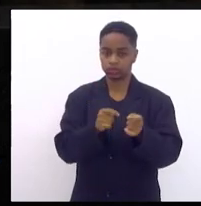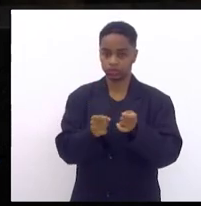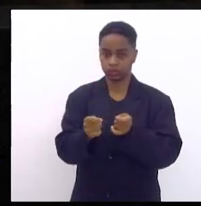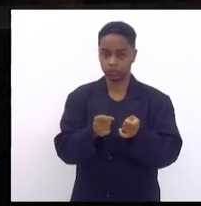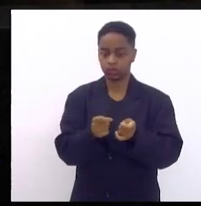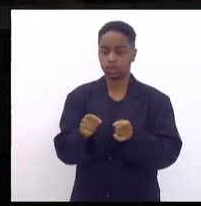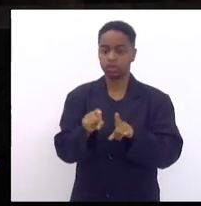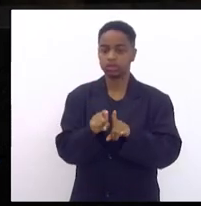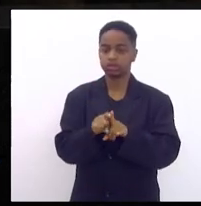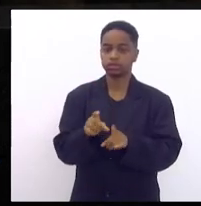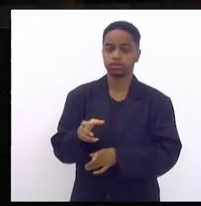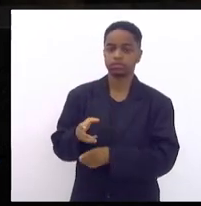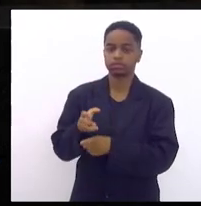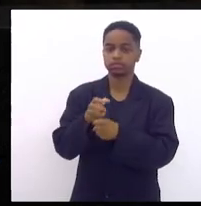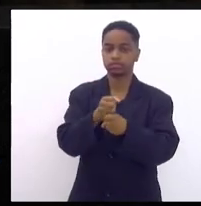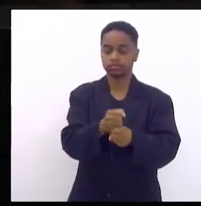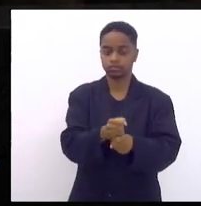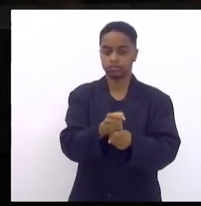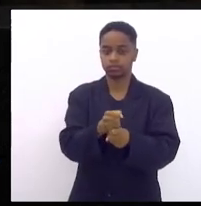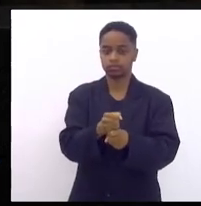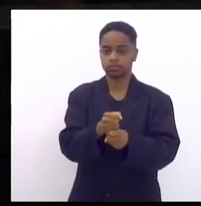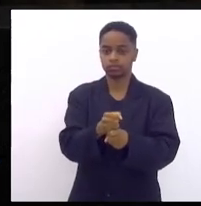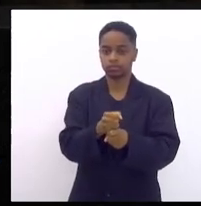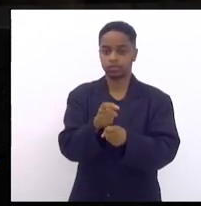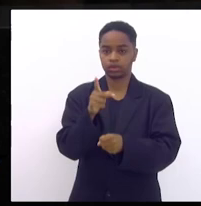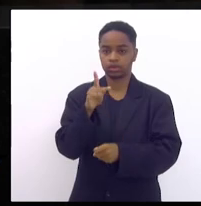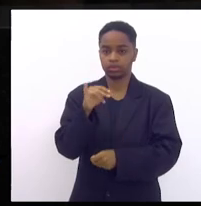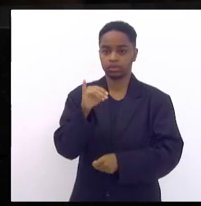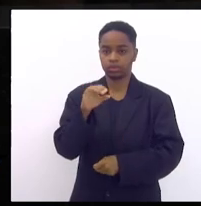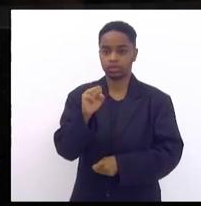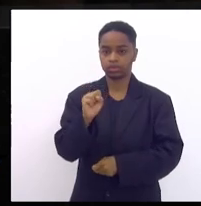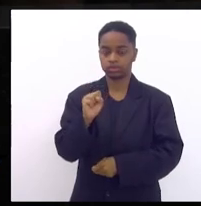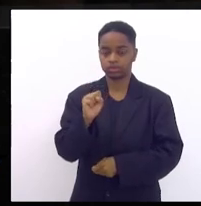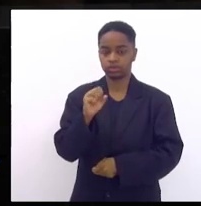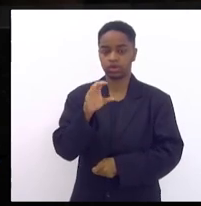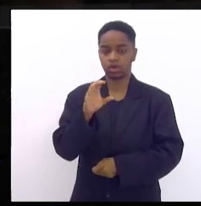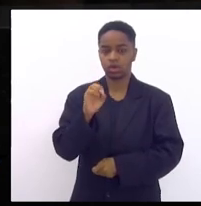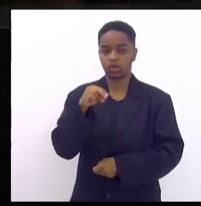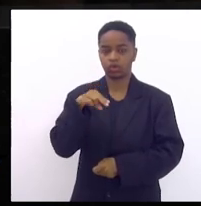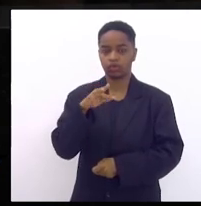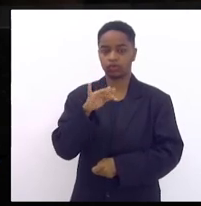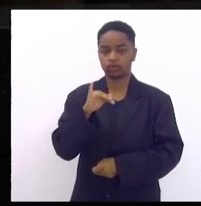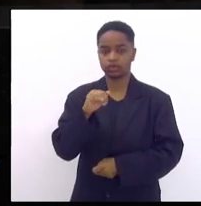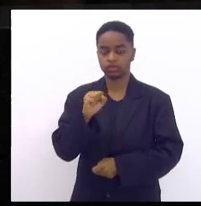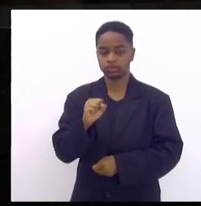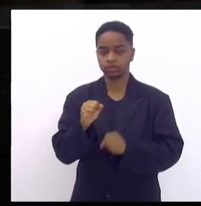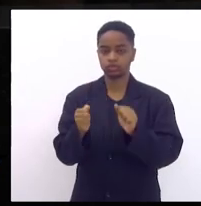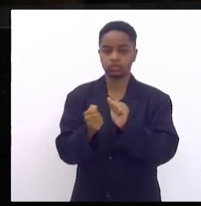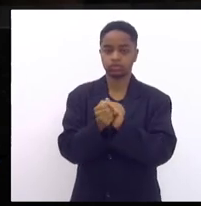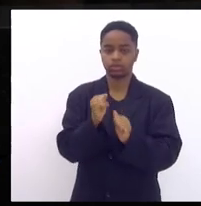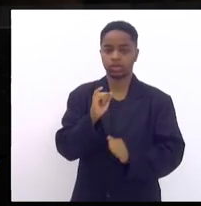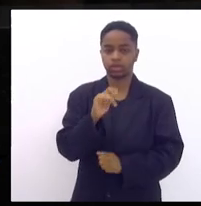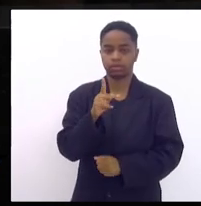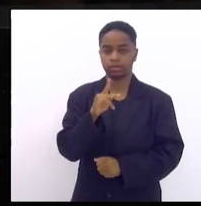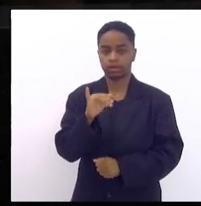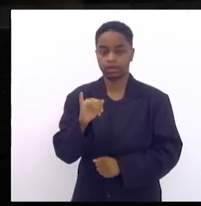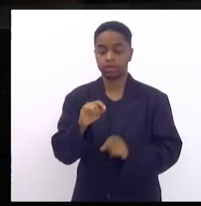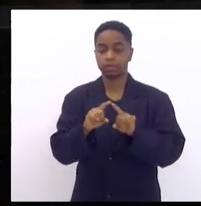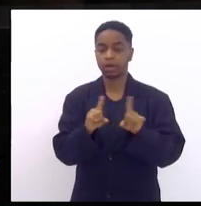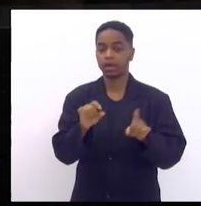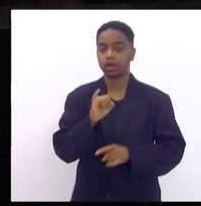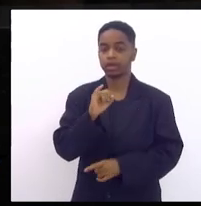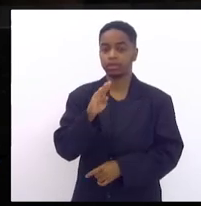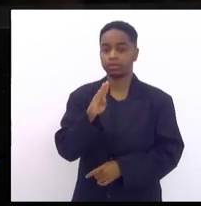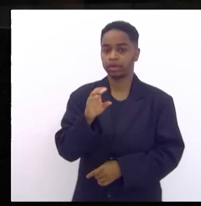o somatório do PIS/COFINS com o IPI. E o IBS, que nos